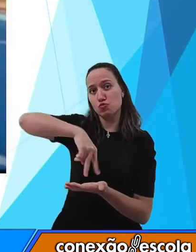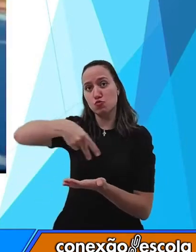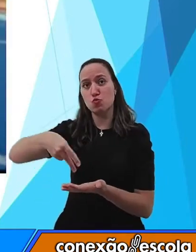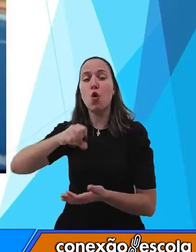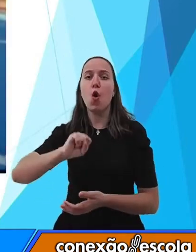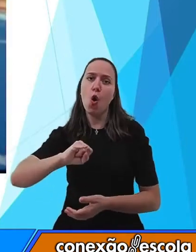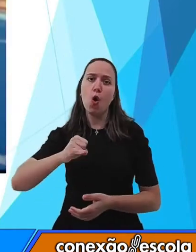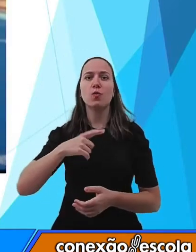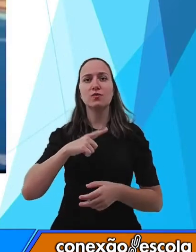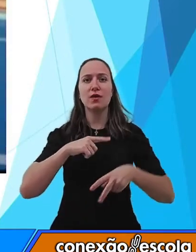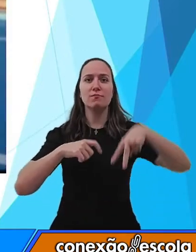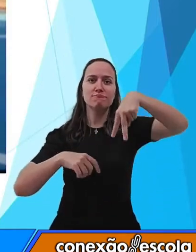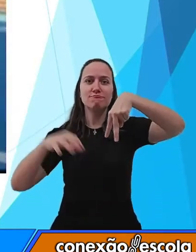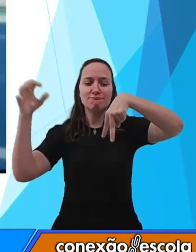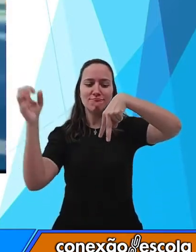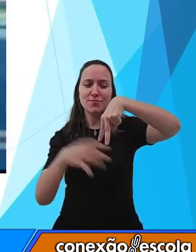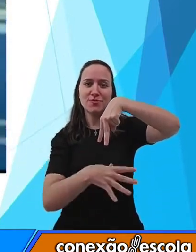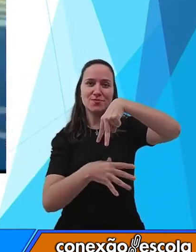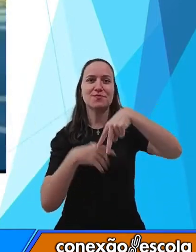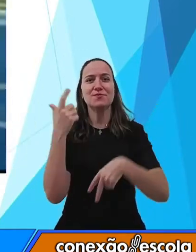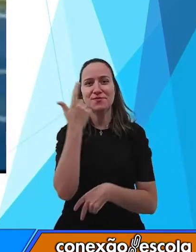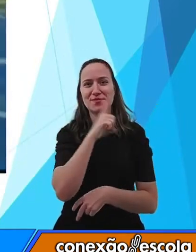as pernas.